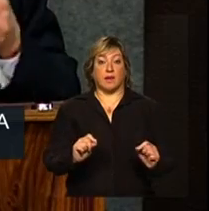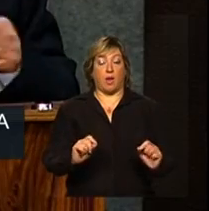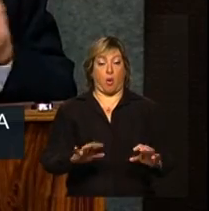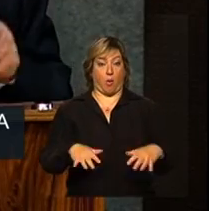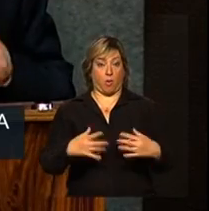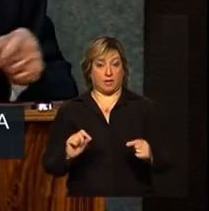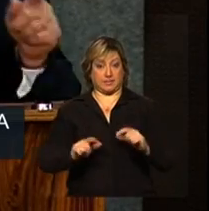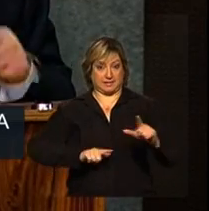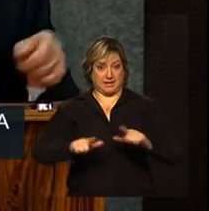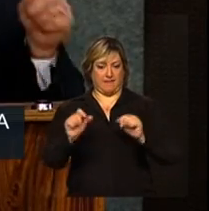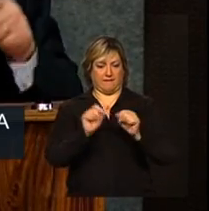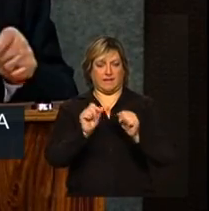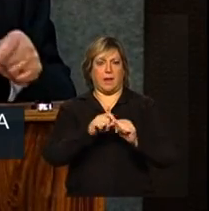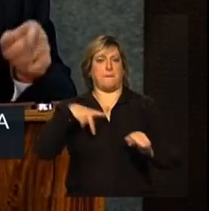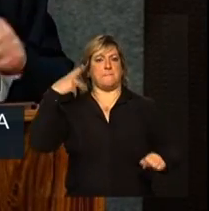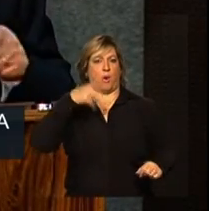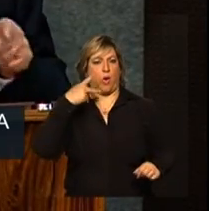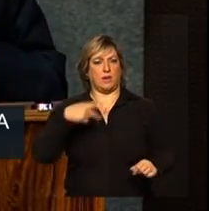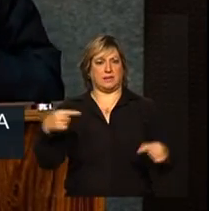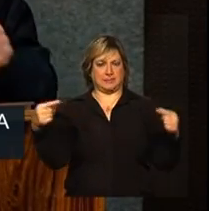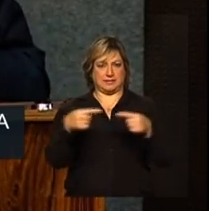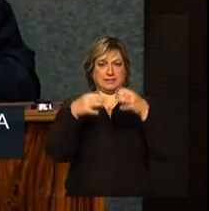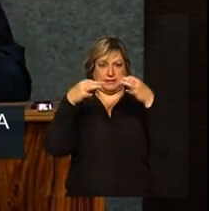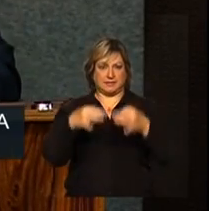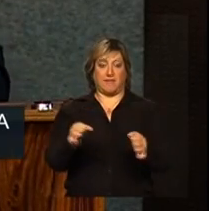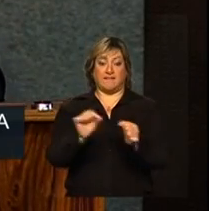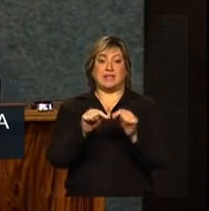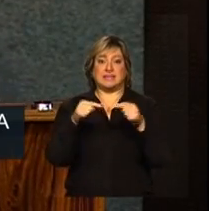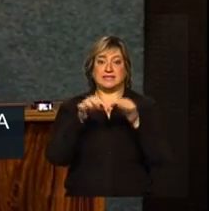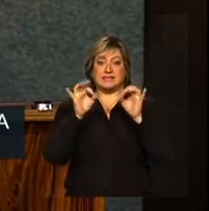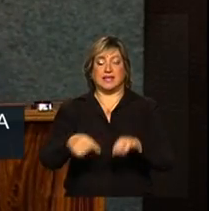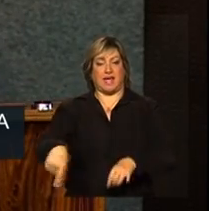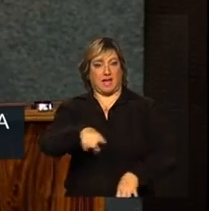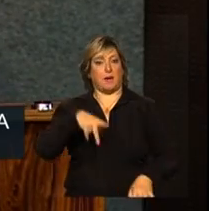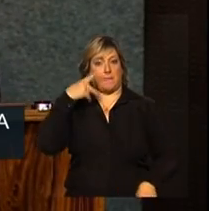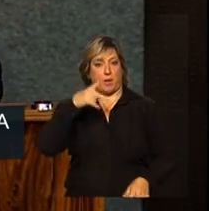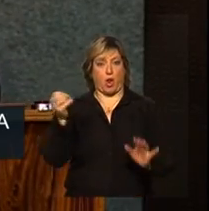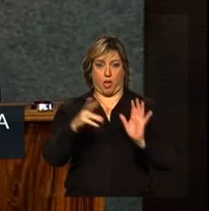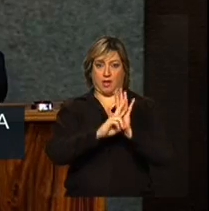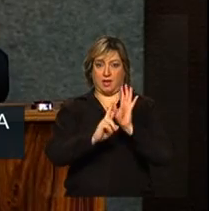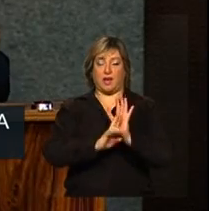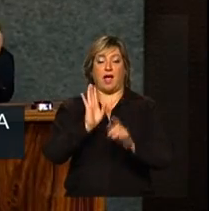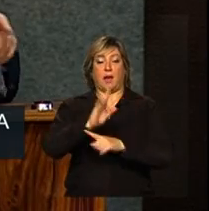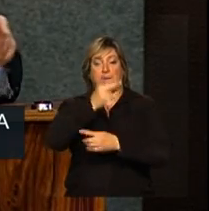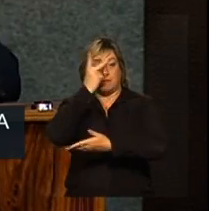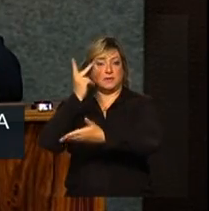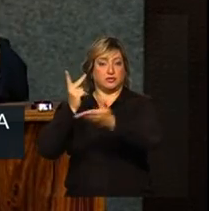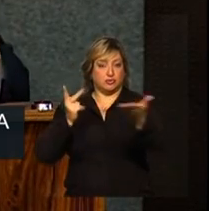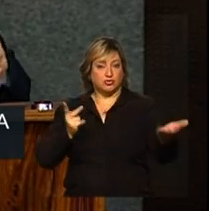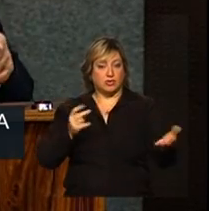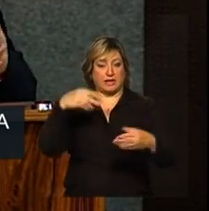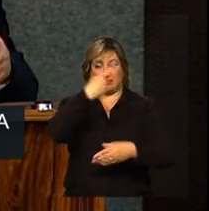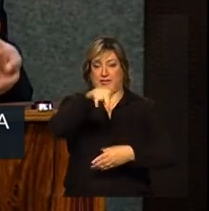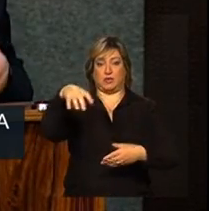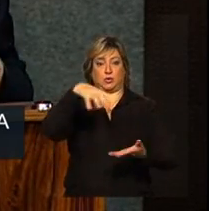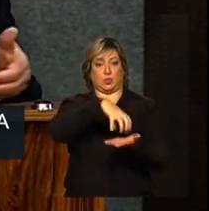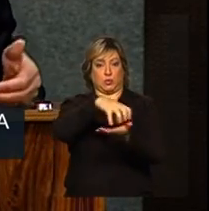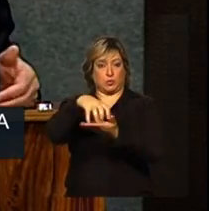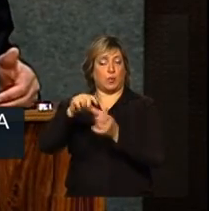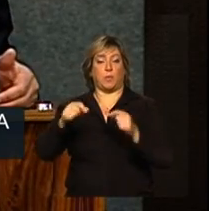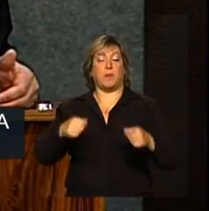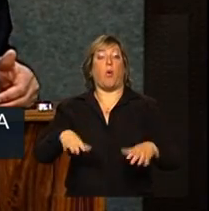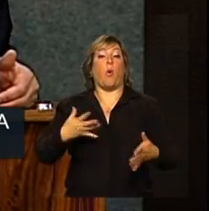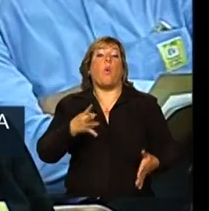aplicar, formular políticas adequadas e aplicar adequadamente essas políticas para as pessoas nos seus grupos que precisam é quando